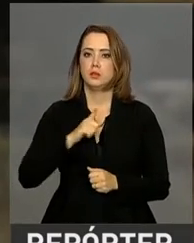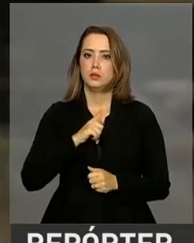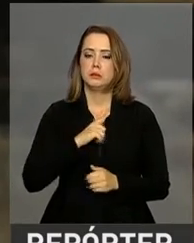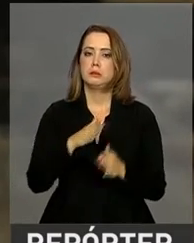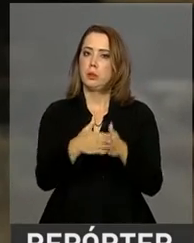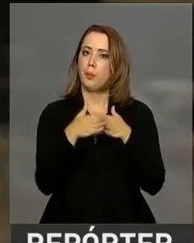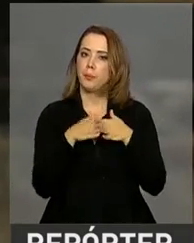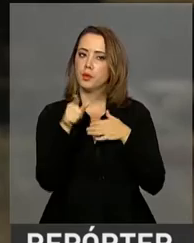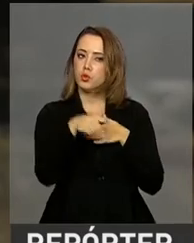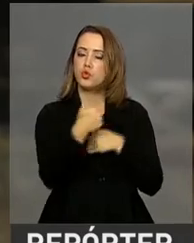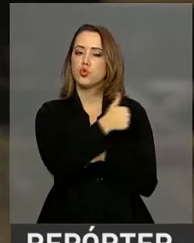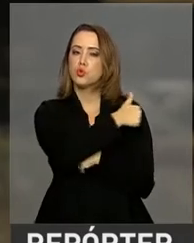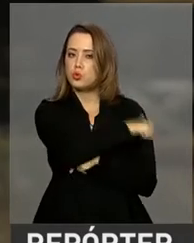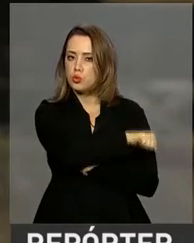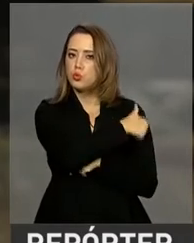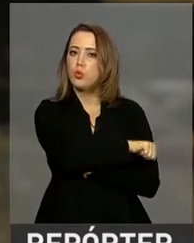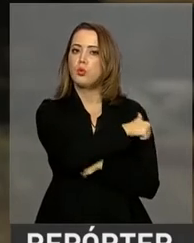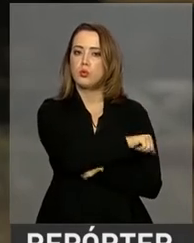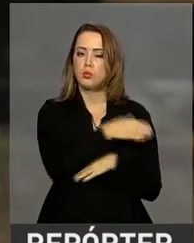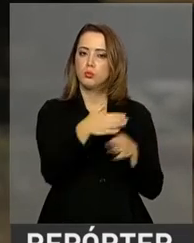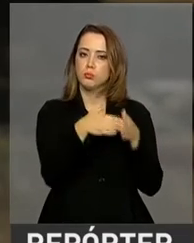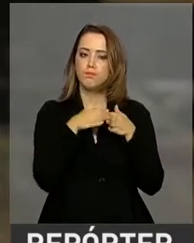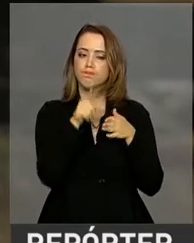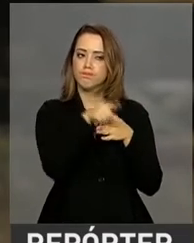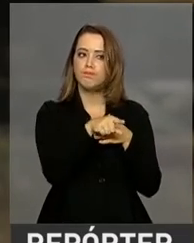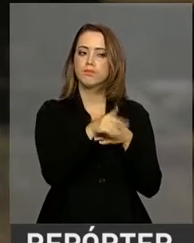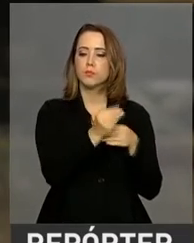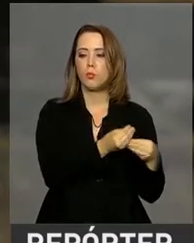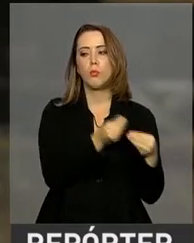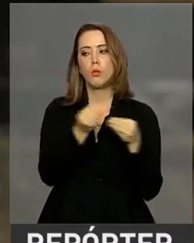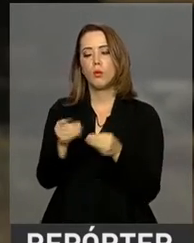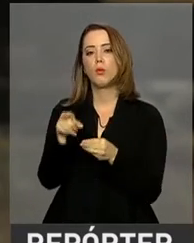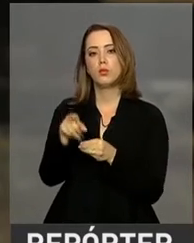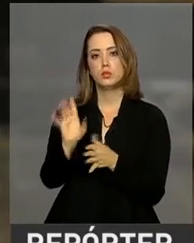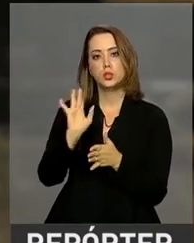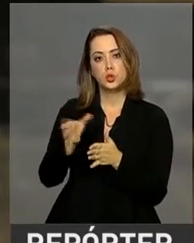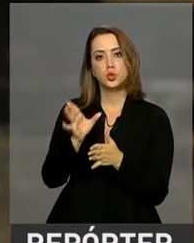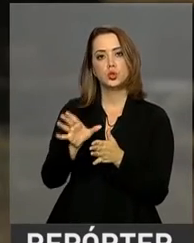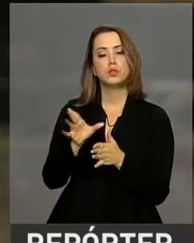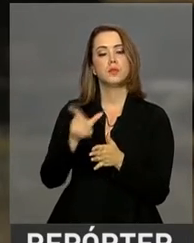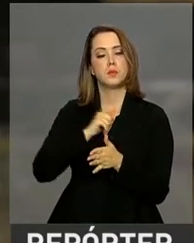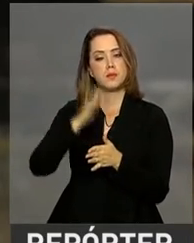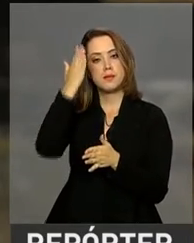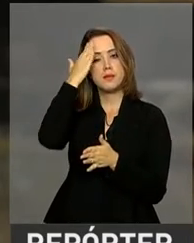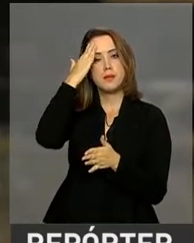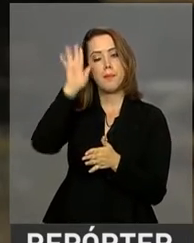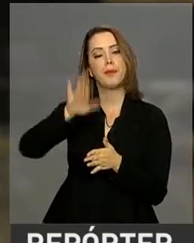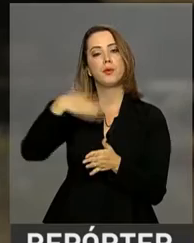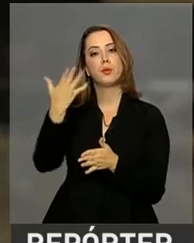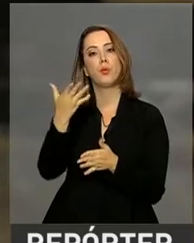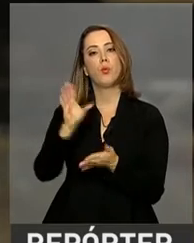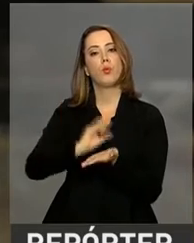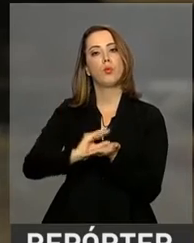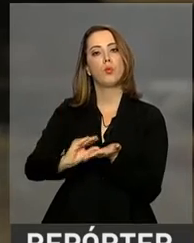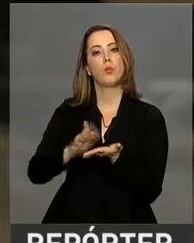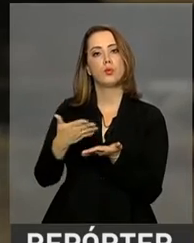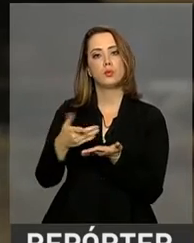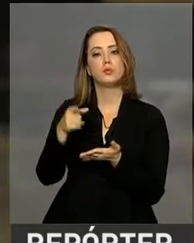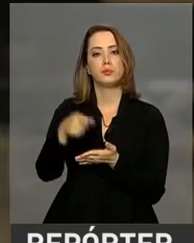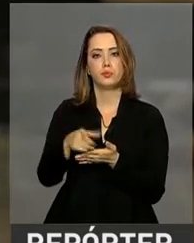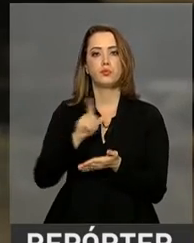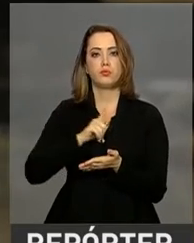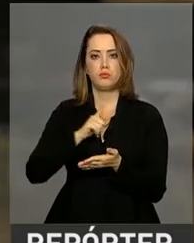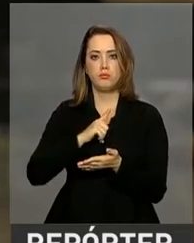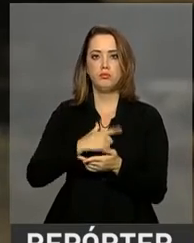pedido do Rio de Janeiro, nós analisamos o pedido, vamos fechar os números. Com a solução que foi dada,